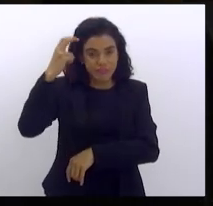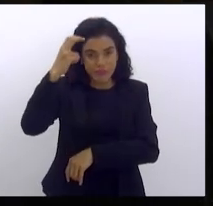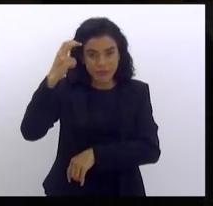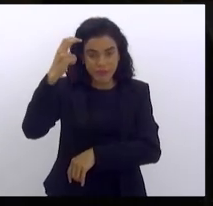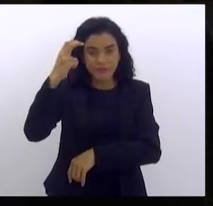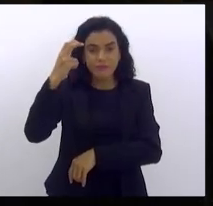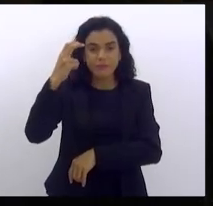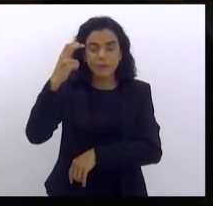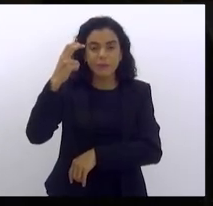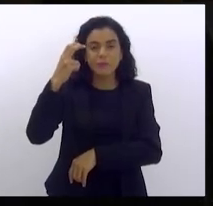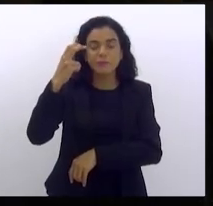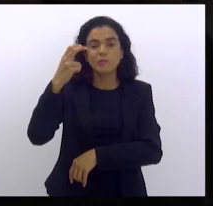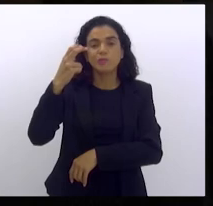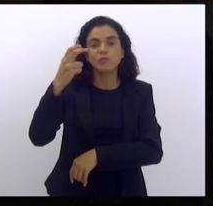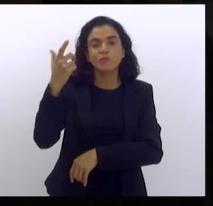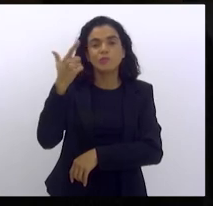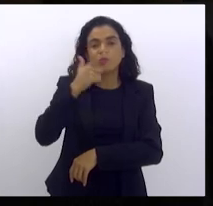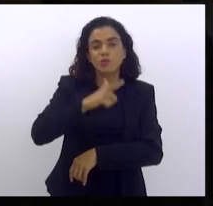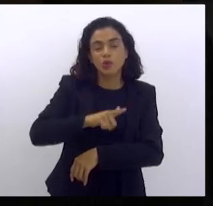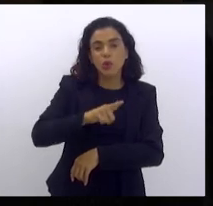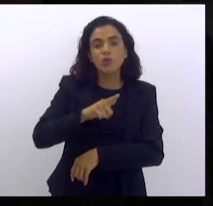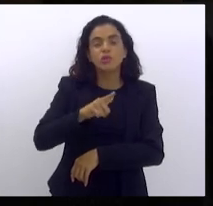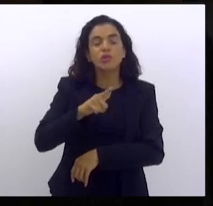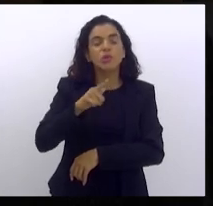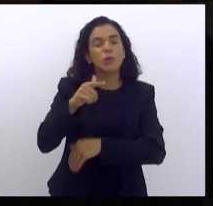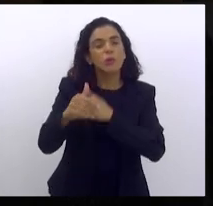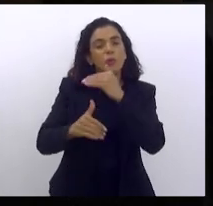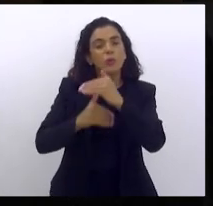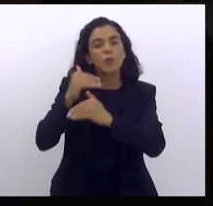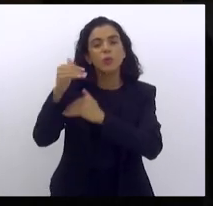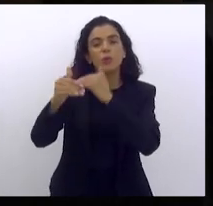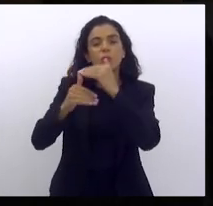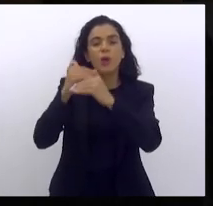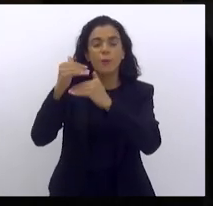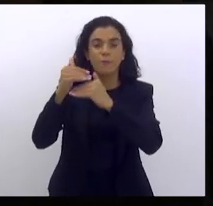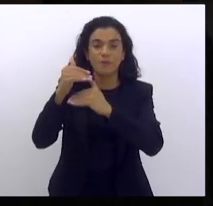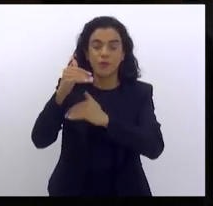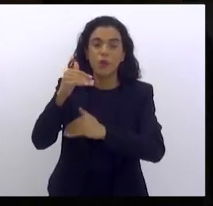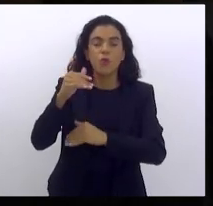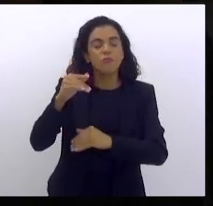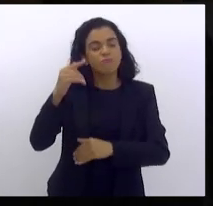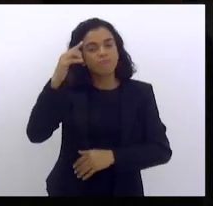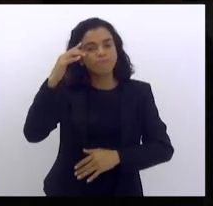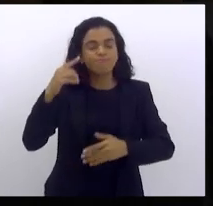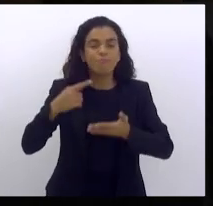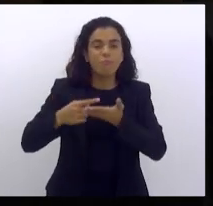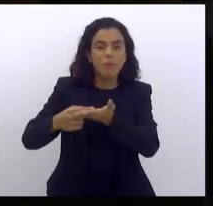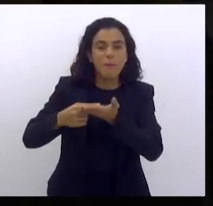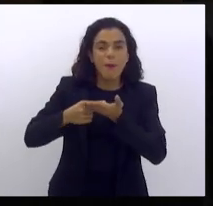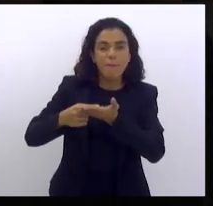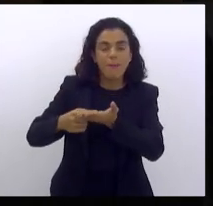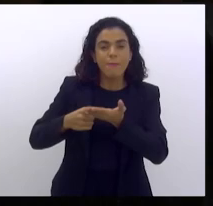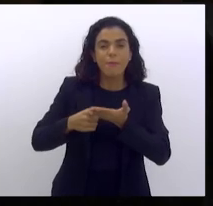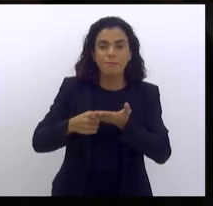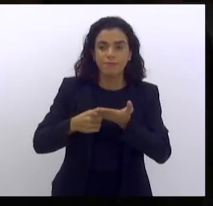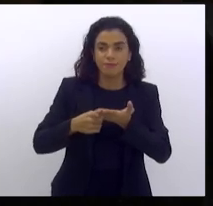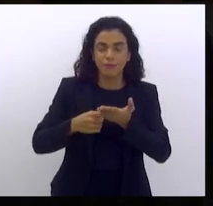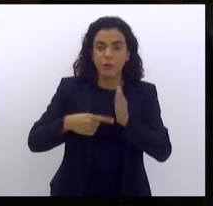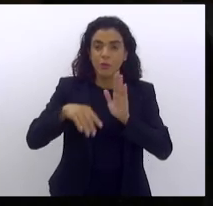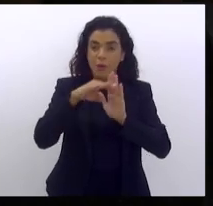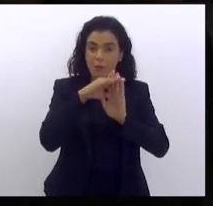vez, conseguiu construir um consenso num projeto que veio à pauta,